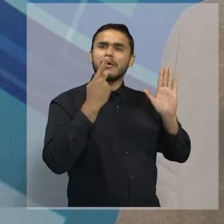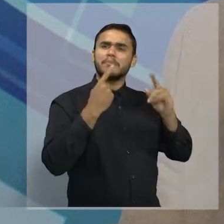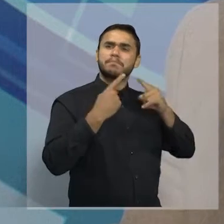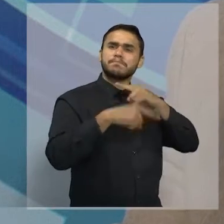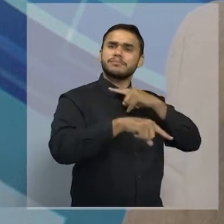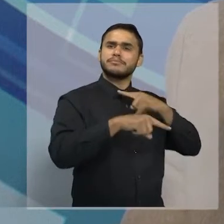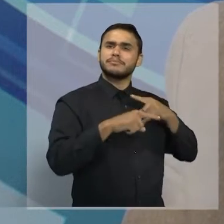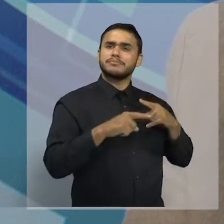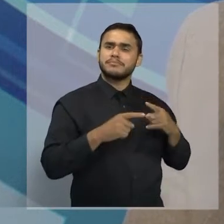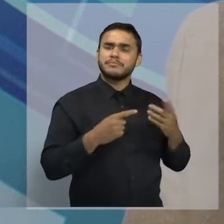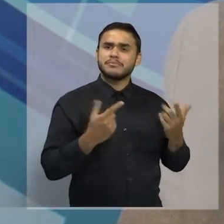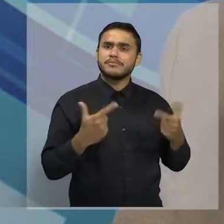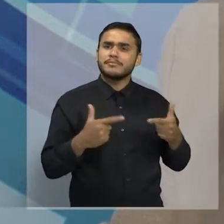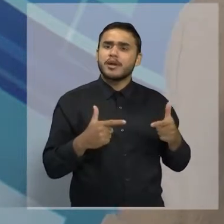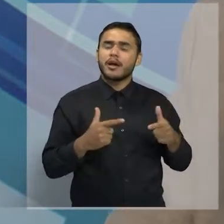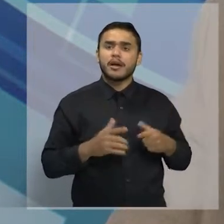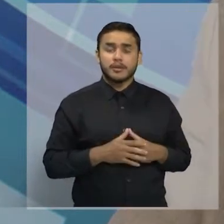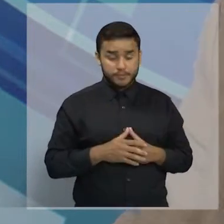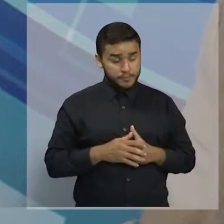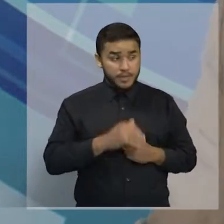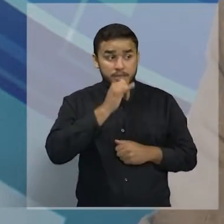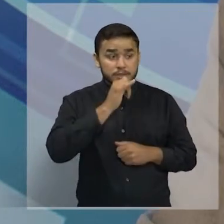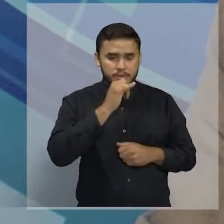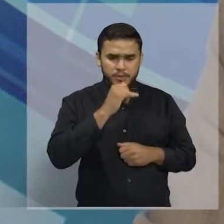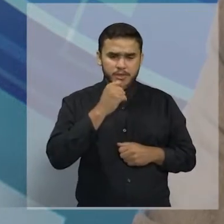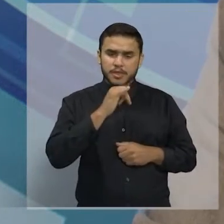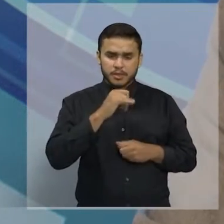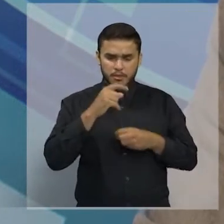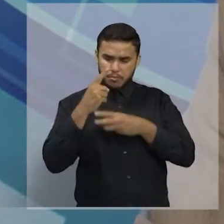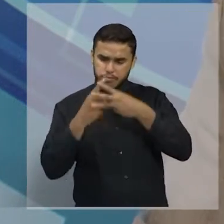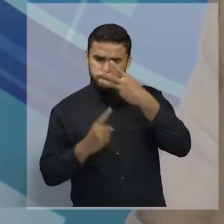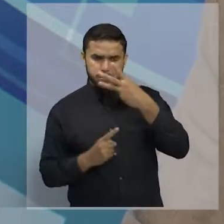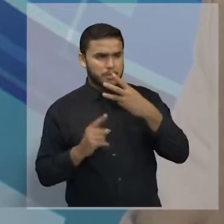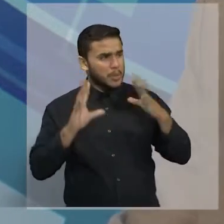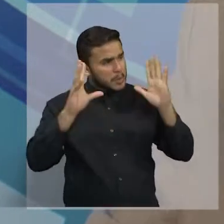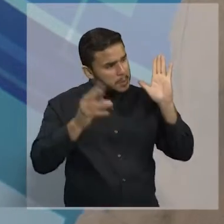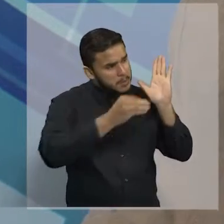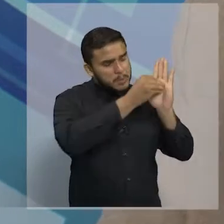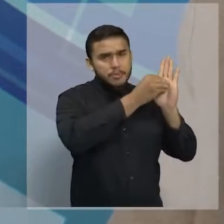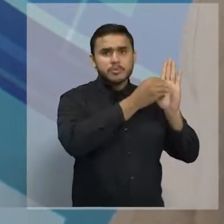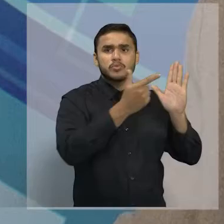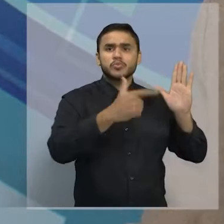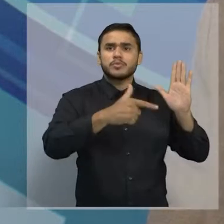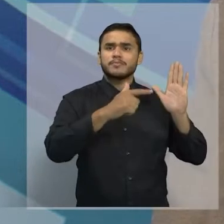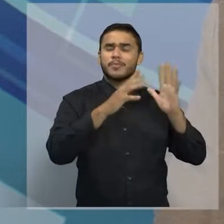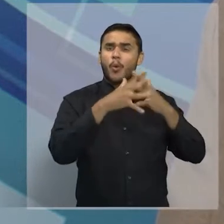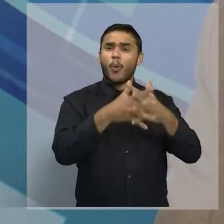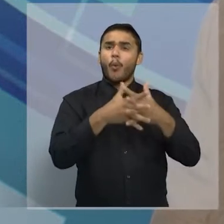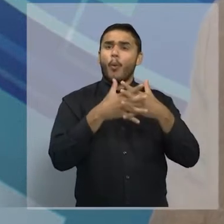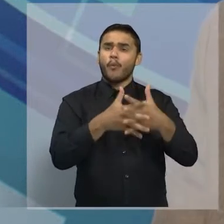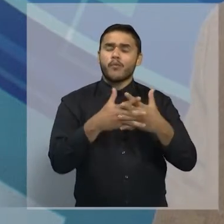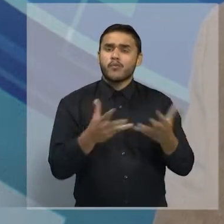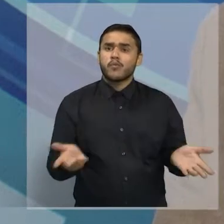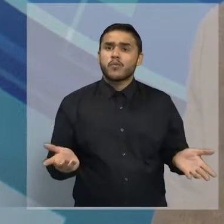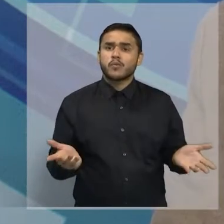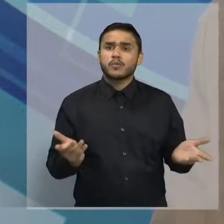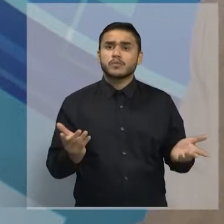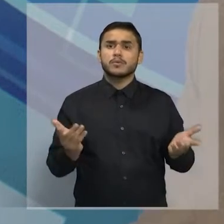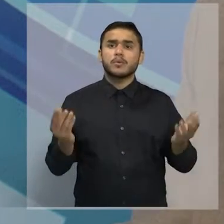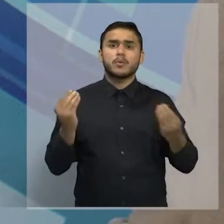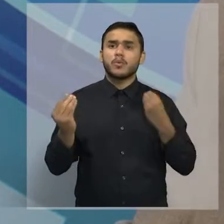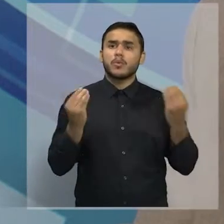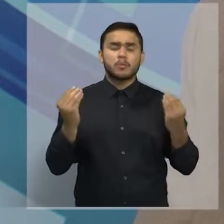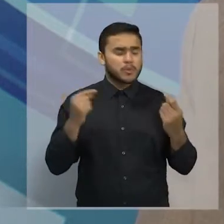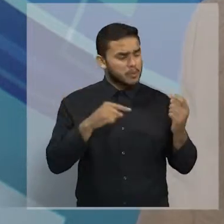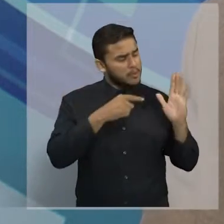desalinhada com esses princípios. Então, no momento que você desalinha com esses princípios, você gera uma confusão muito grande de